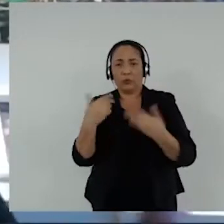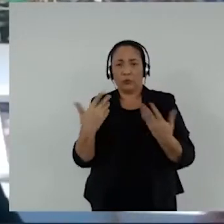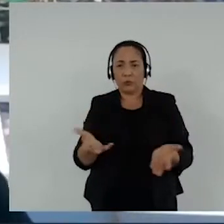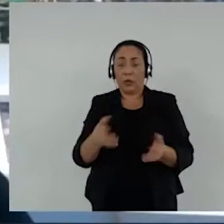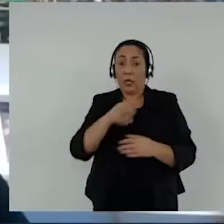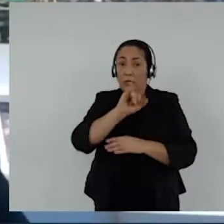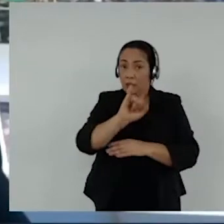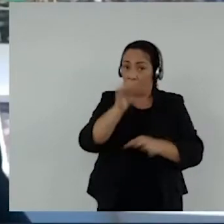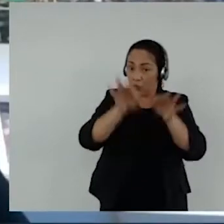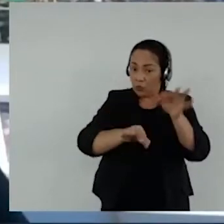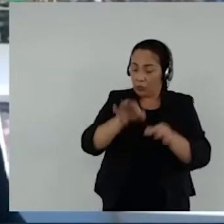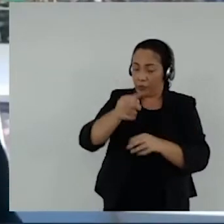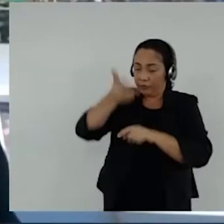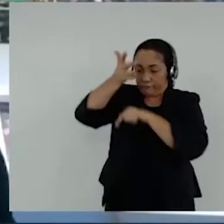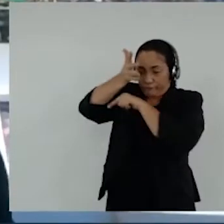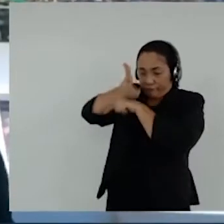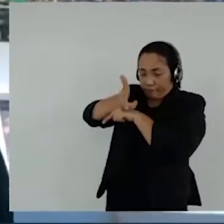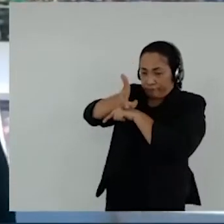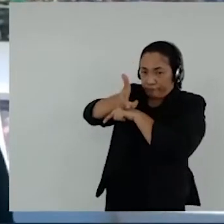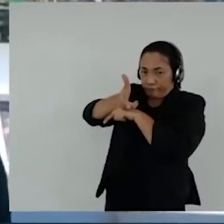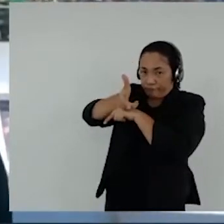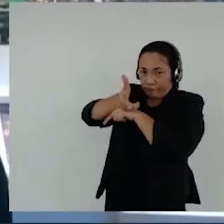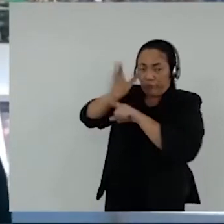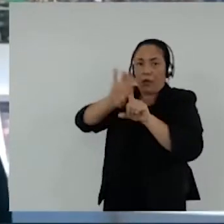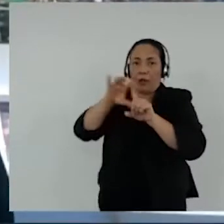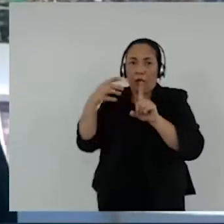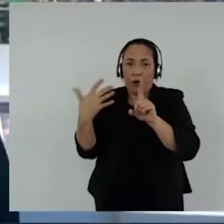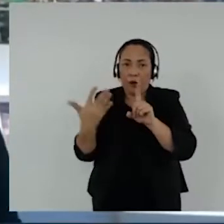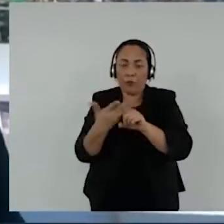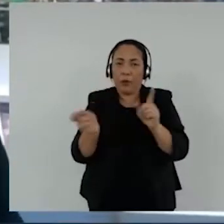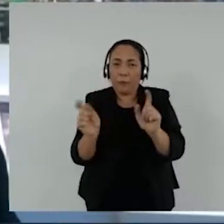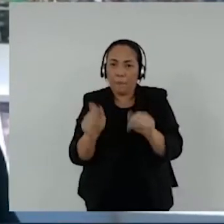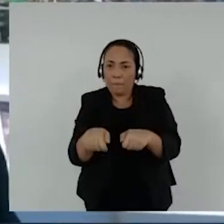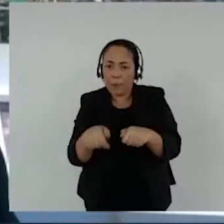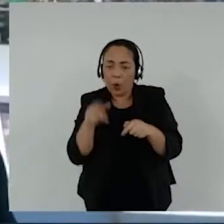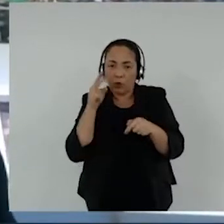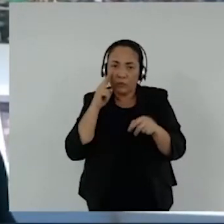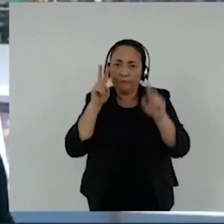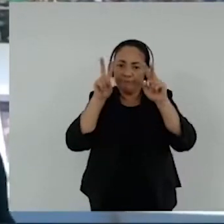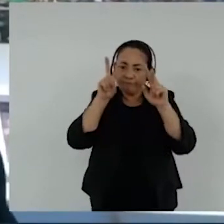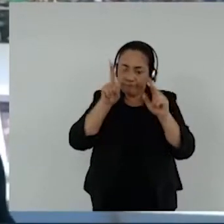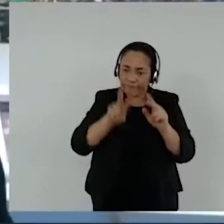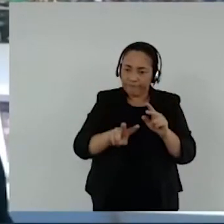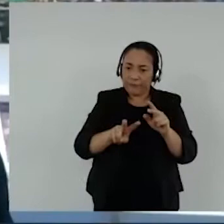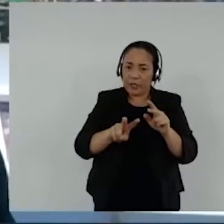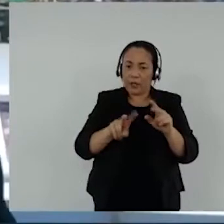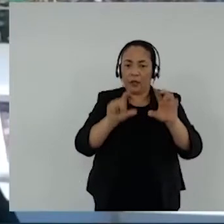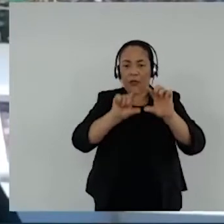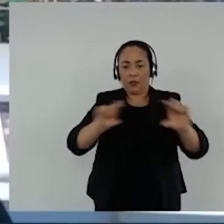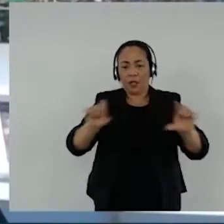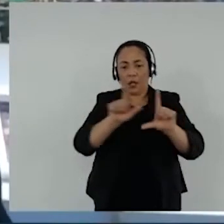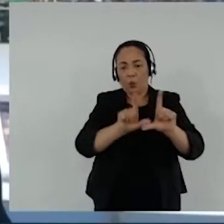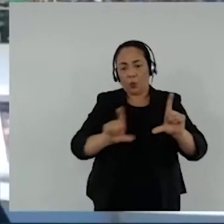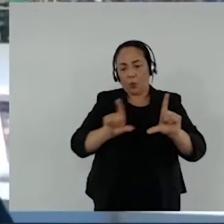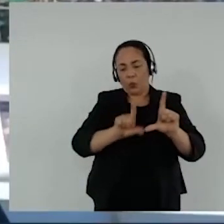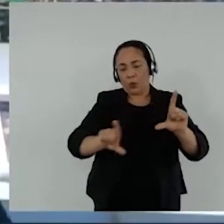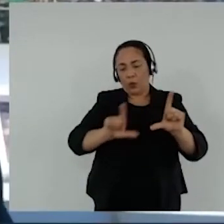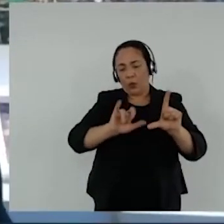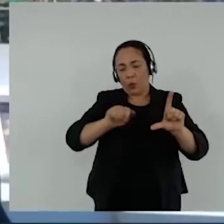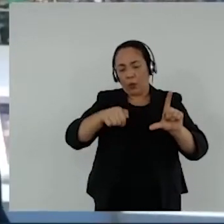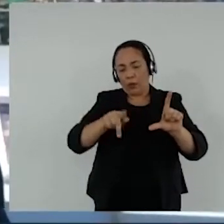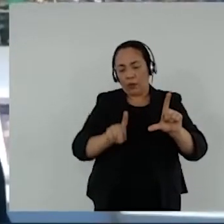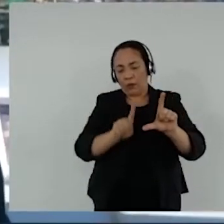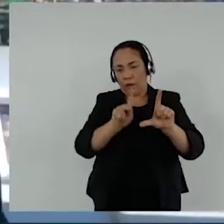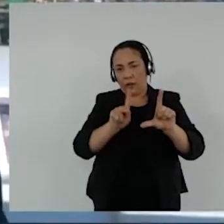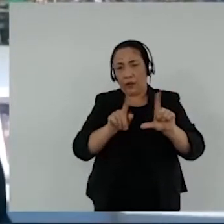julgamento for filmado, a comunidade vai poder acompanhar, né? As varas vão poder disponibilizar esse link. É uma iniciativa louvável, mas